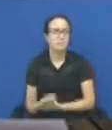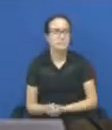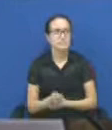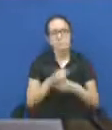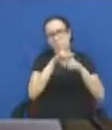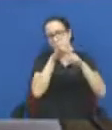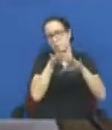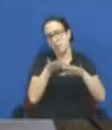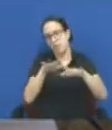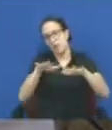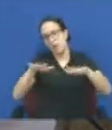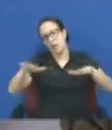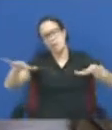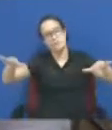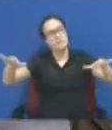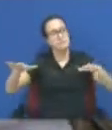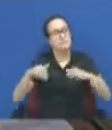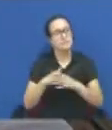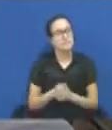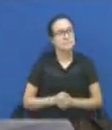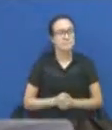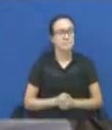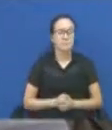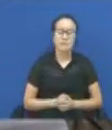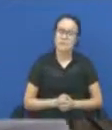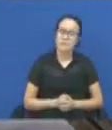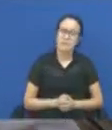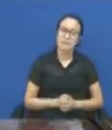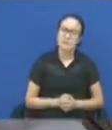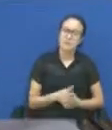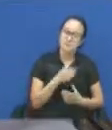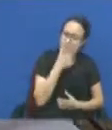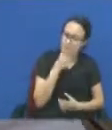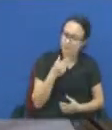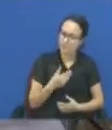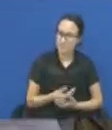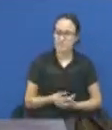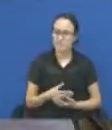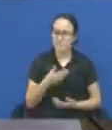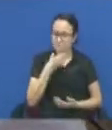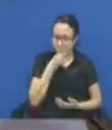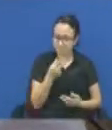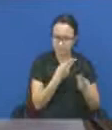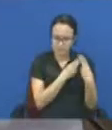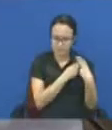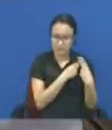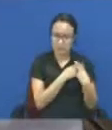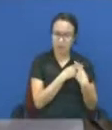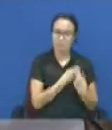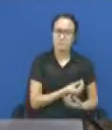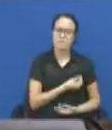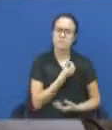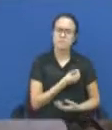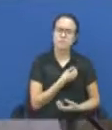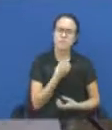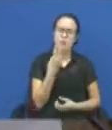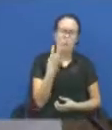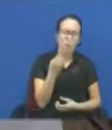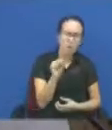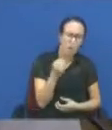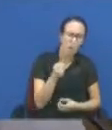Simonton viveu apenas 8 anos de quando chegou aqui no Brasil. E através